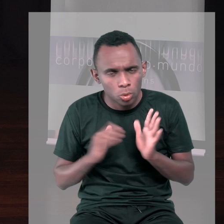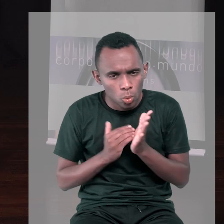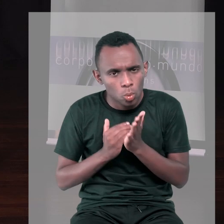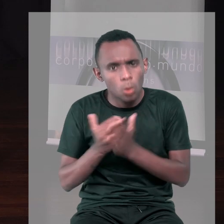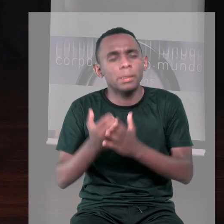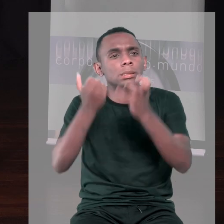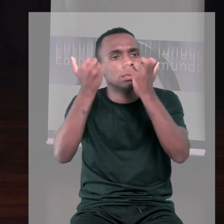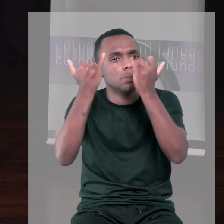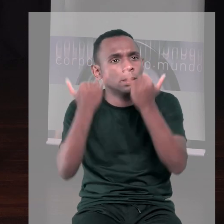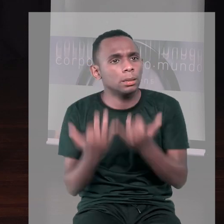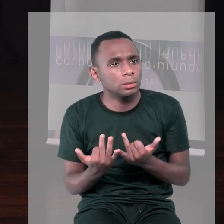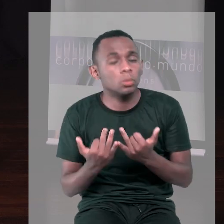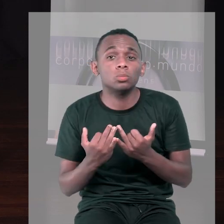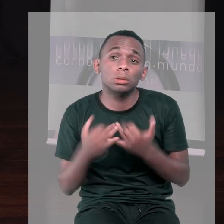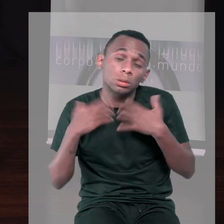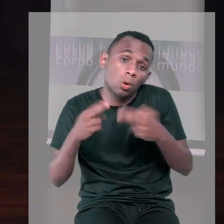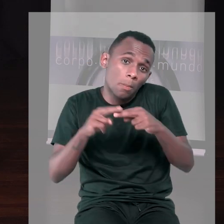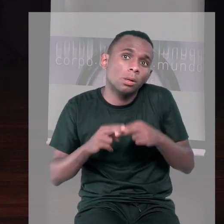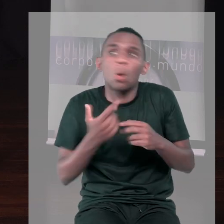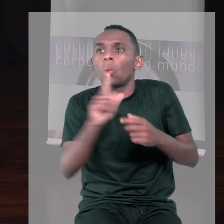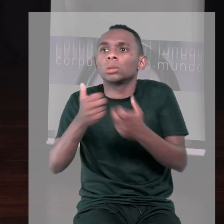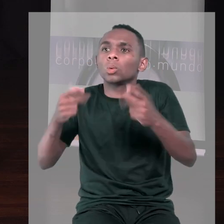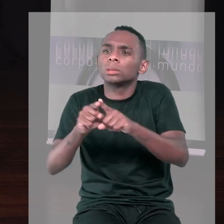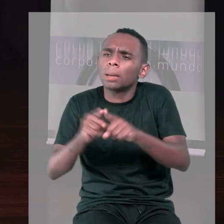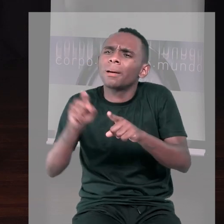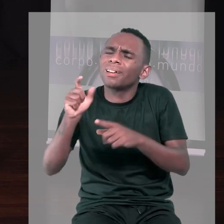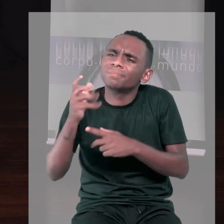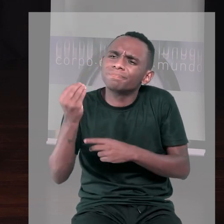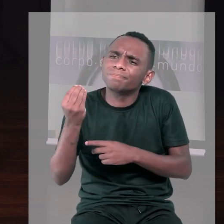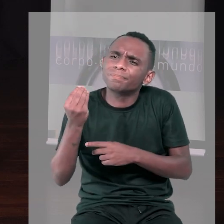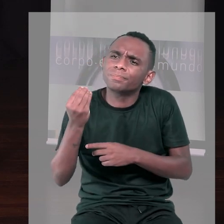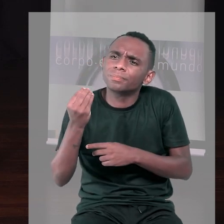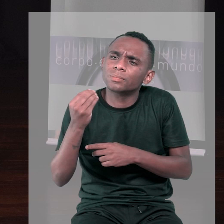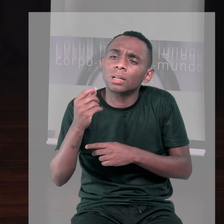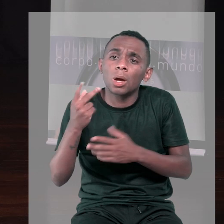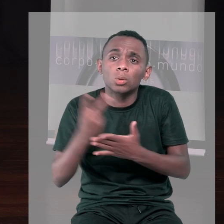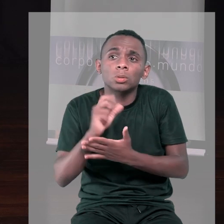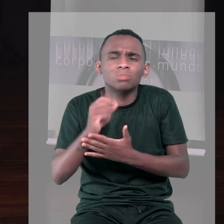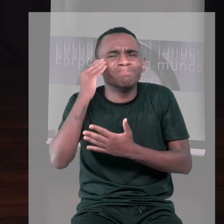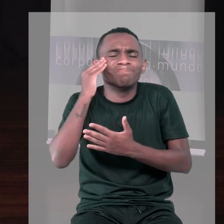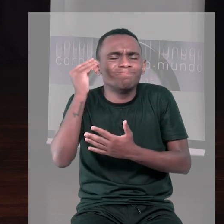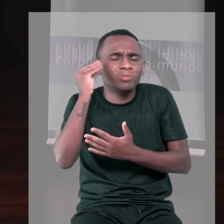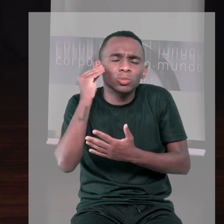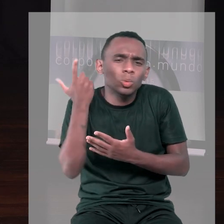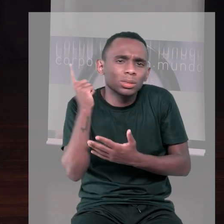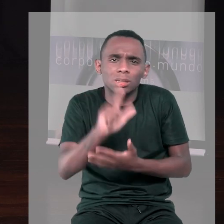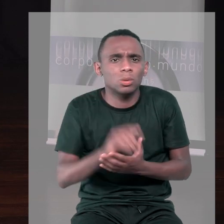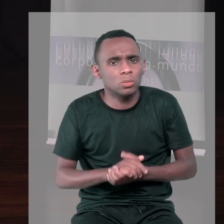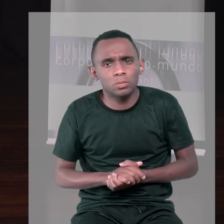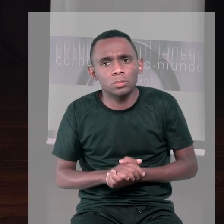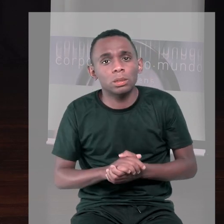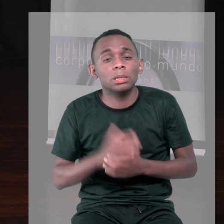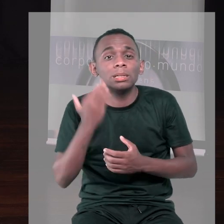foi vítima de incompreensão, de entender que não é essa a ordem das coisas. Né? Uma